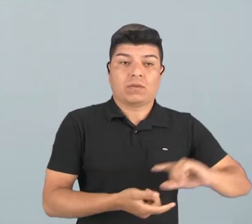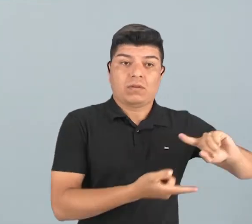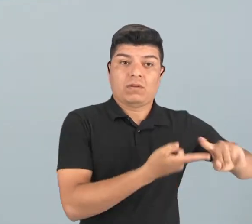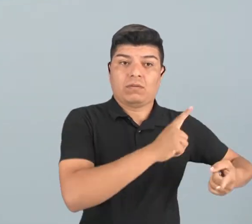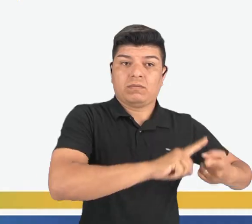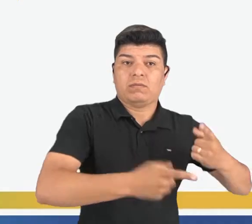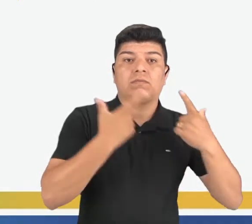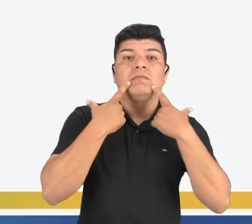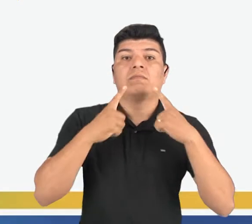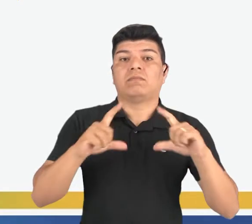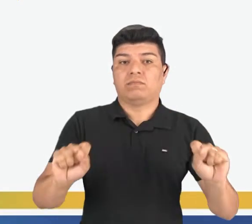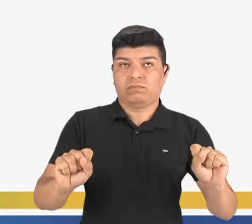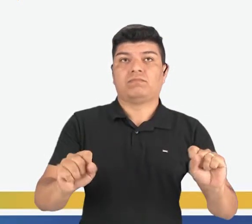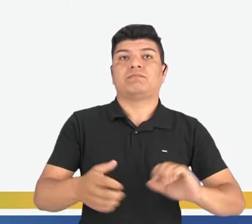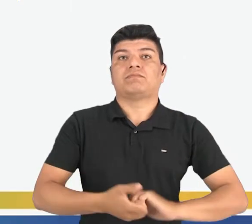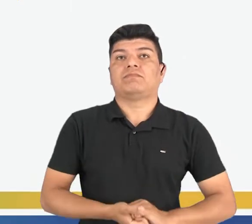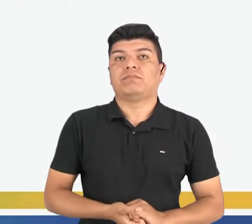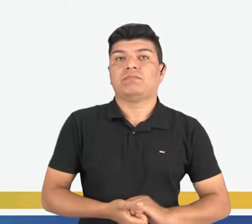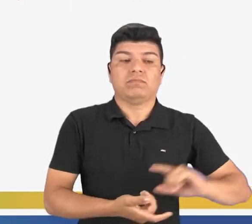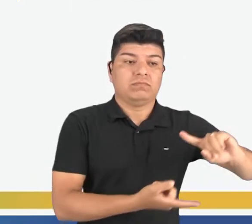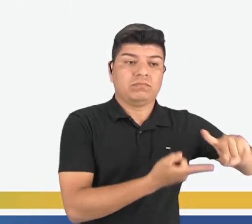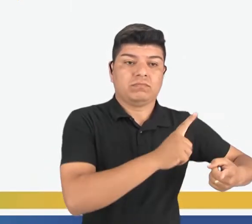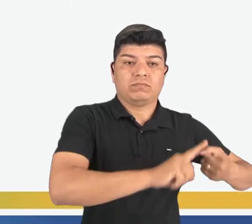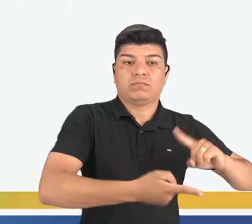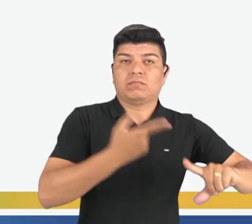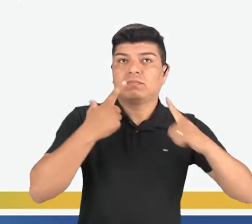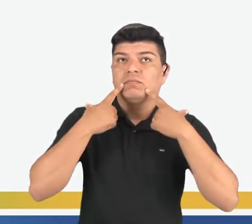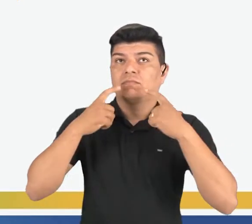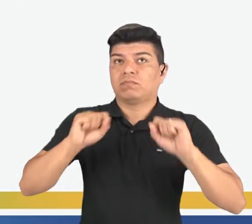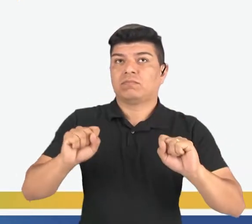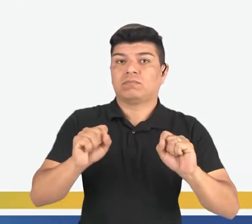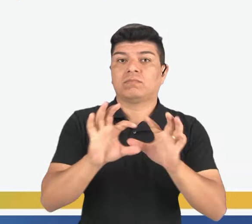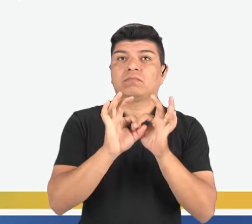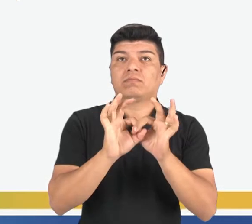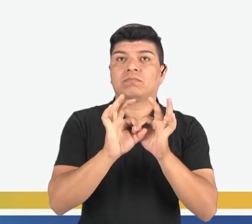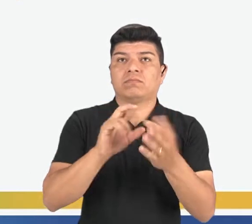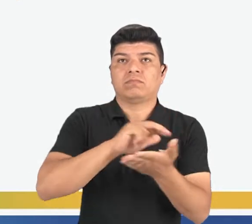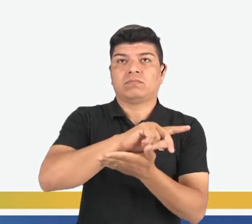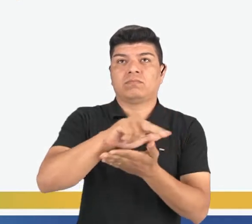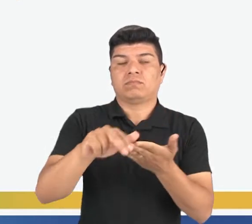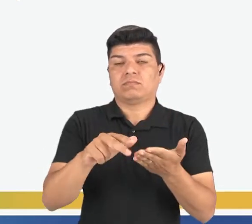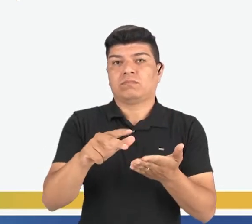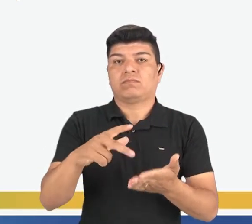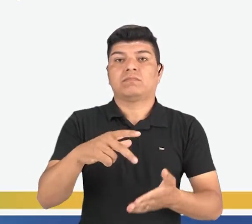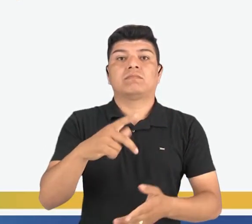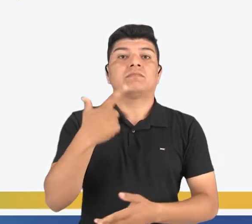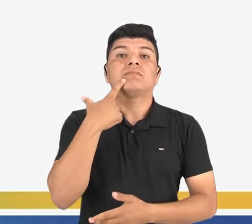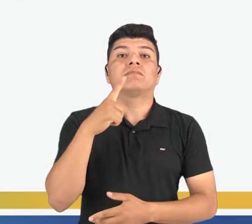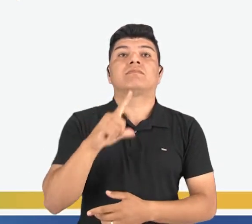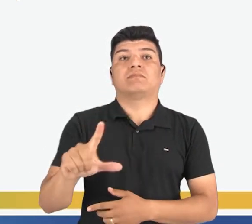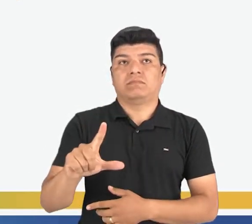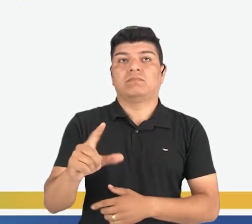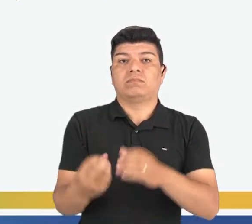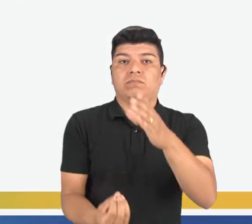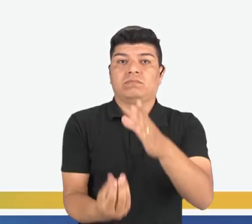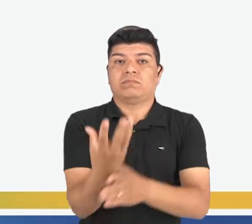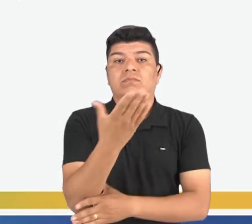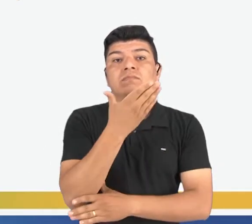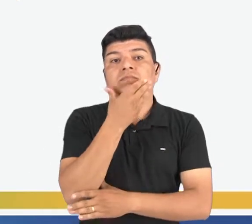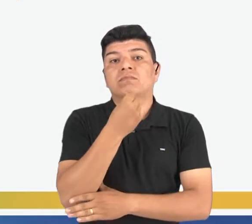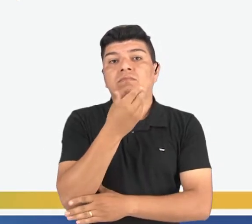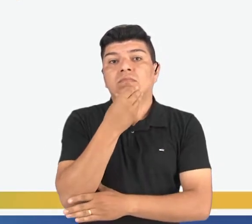Variações linguísticas, ó. As variações linguísticas reúnem as variantes da língua que foram criadas pelos homens e